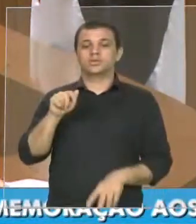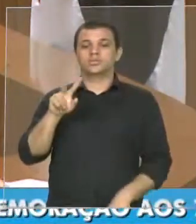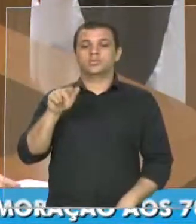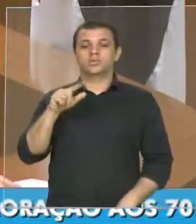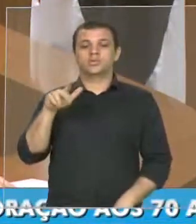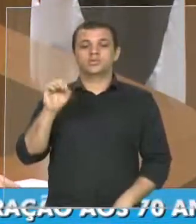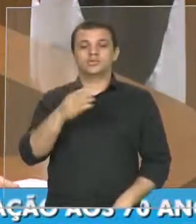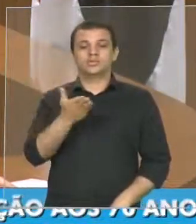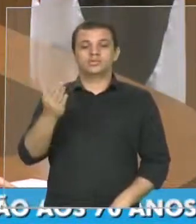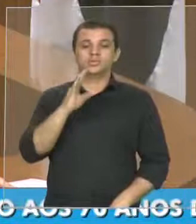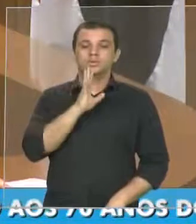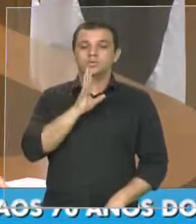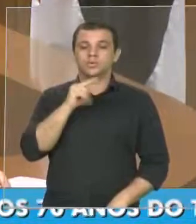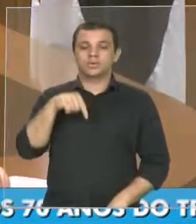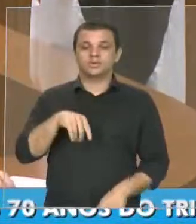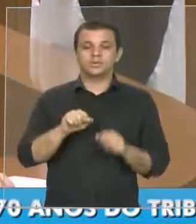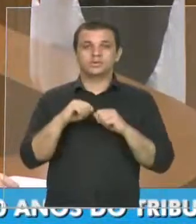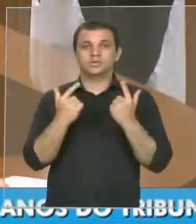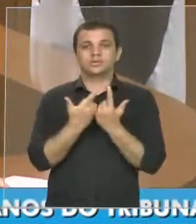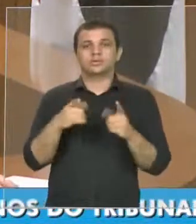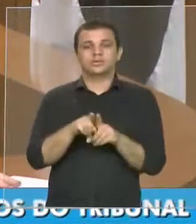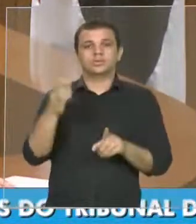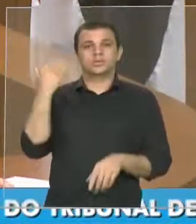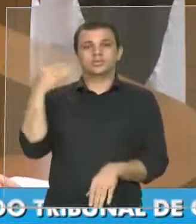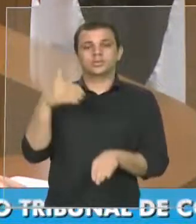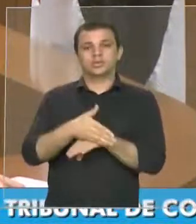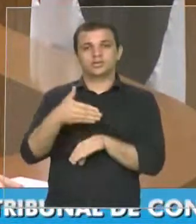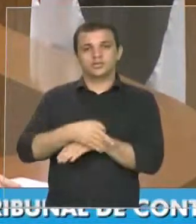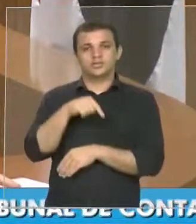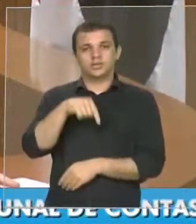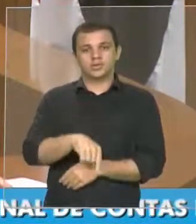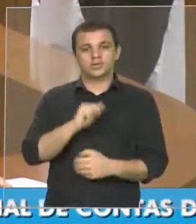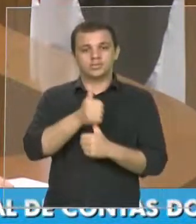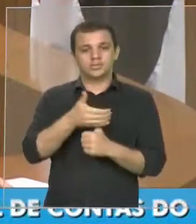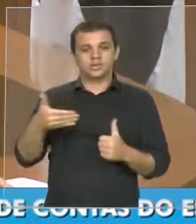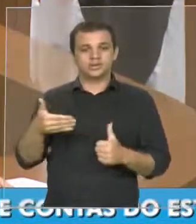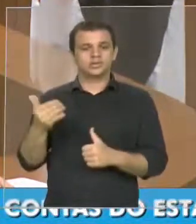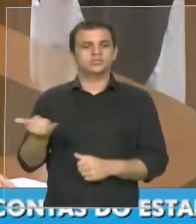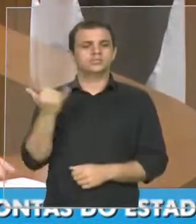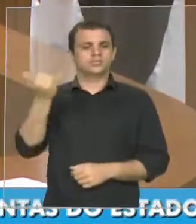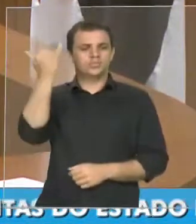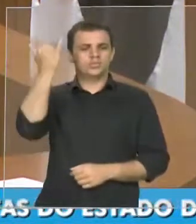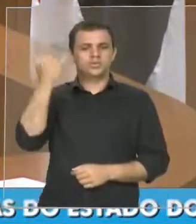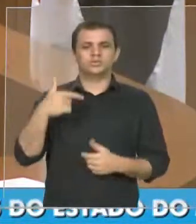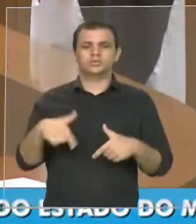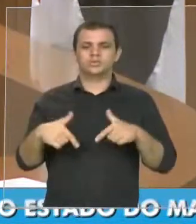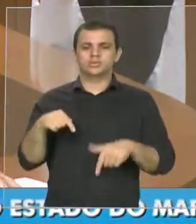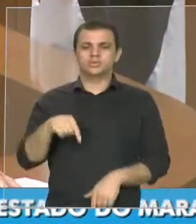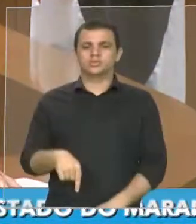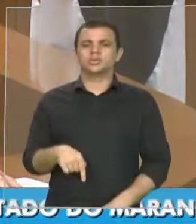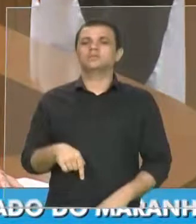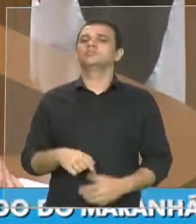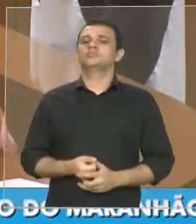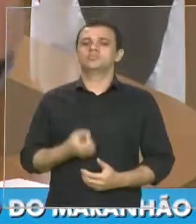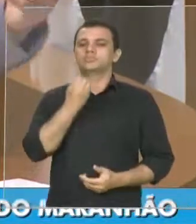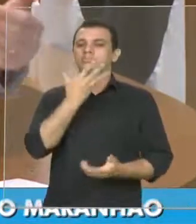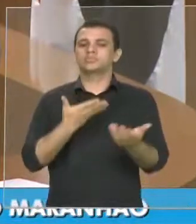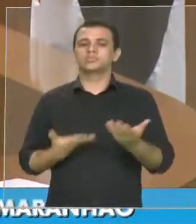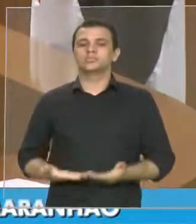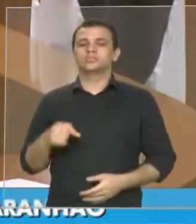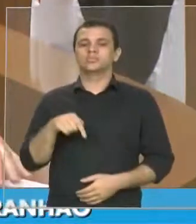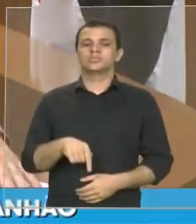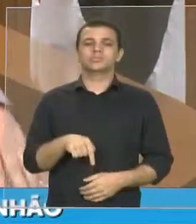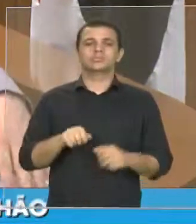esta casa, passaram por aqui, deixaram um legado importante. Sejam bem-vindos à casa que